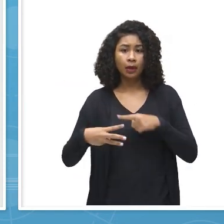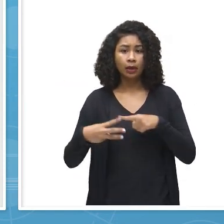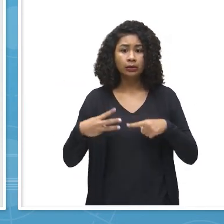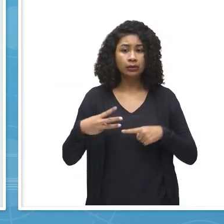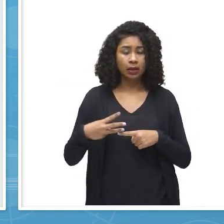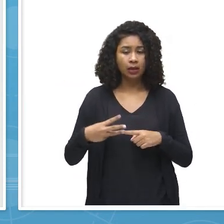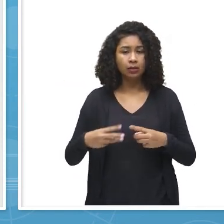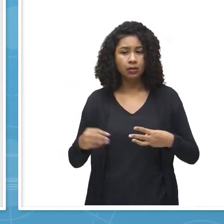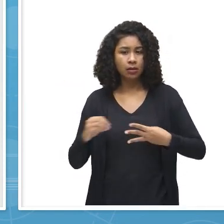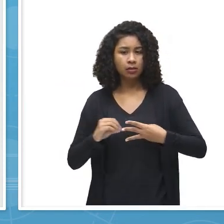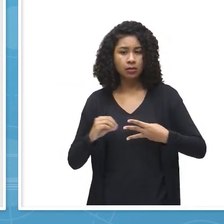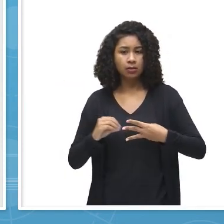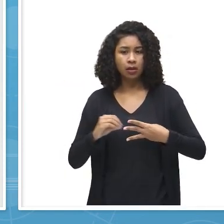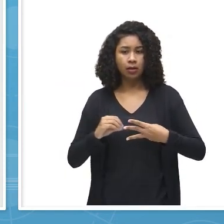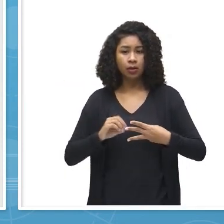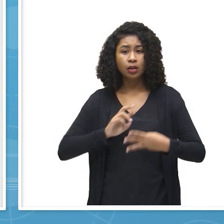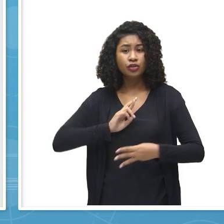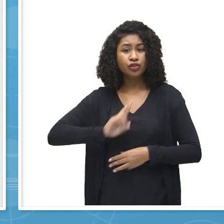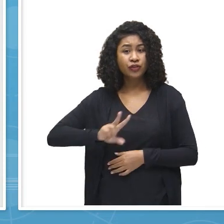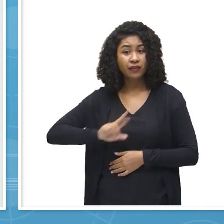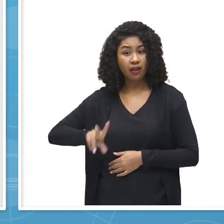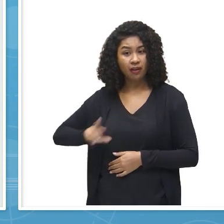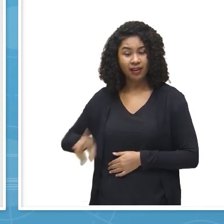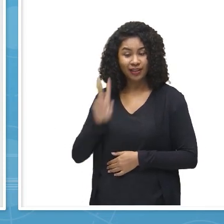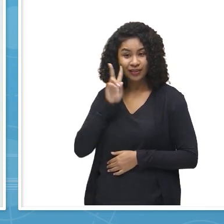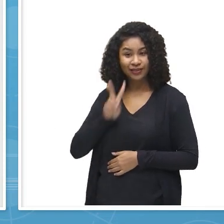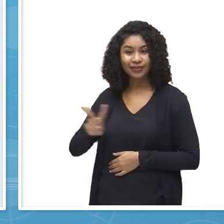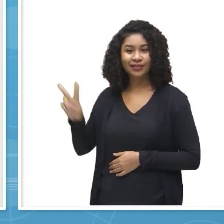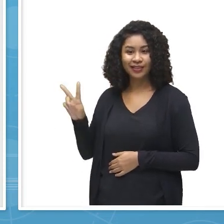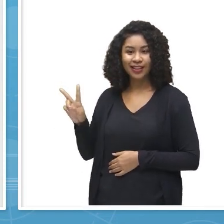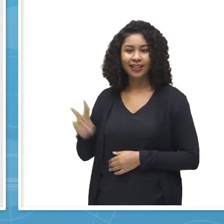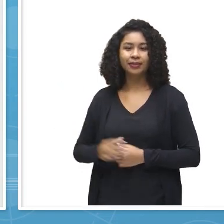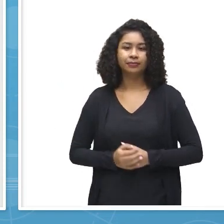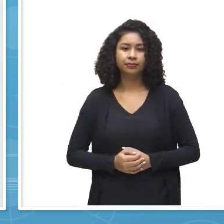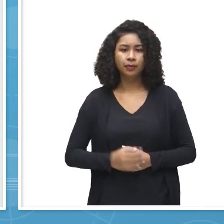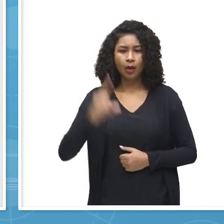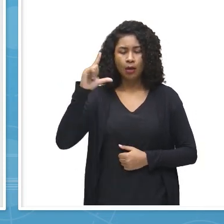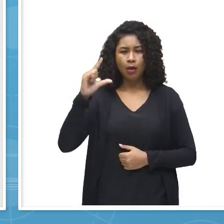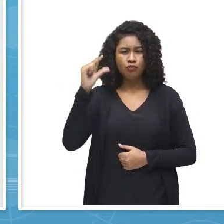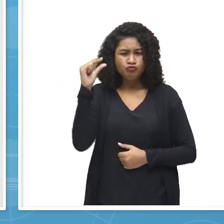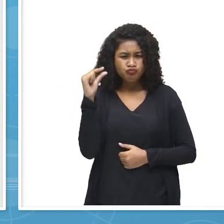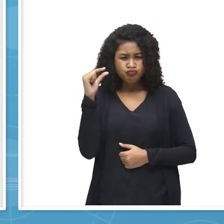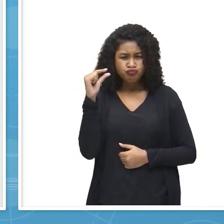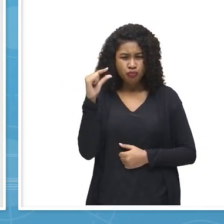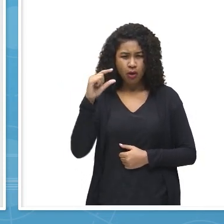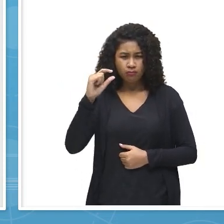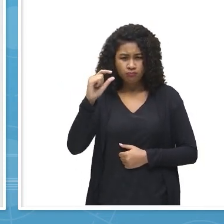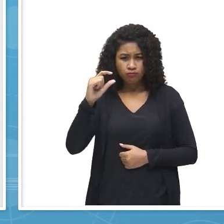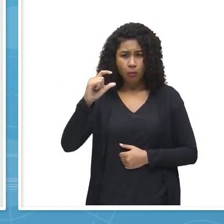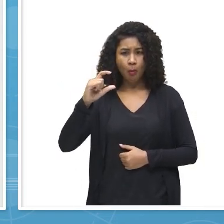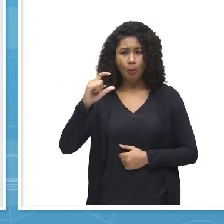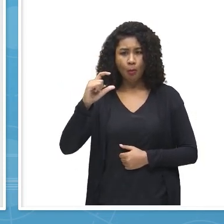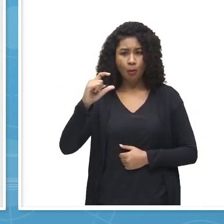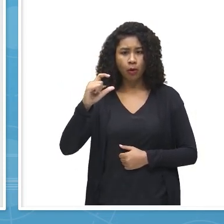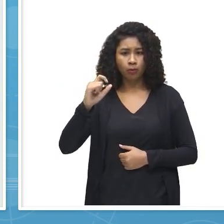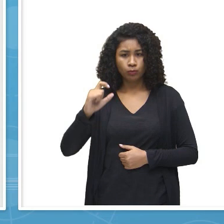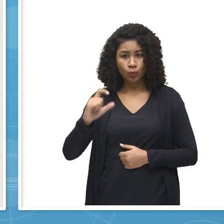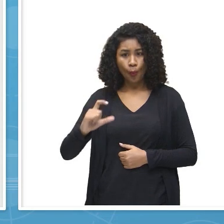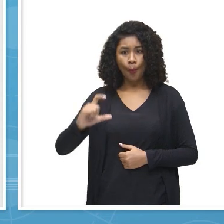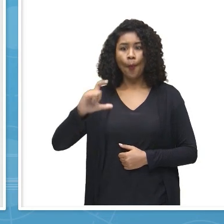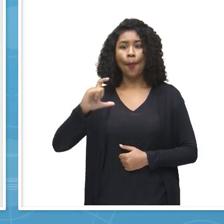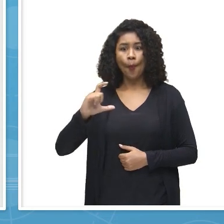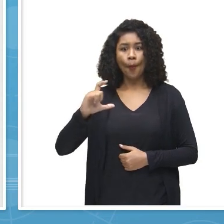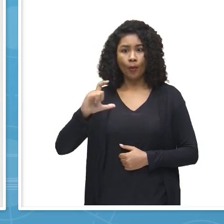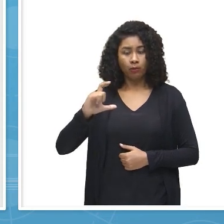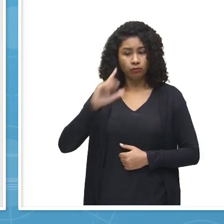do mesmo tecido, olha só. Ele está aqui mais achatadinho, aqui em segundo ele está mais cúbico e aqui ele